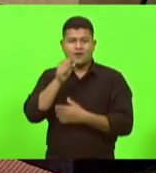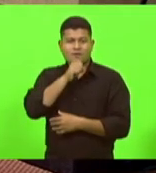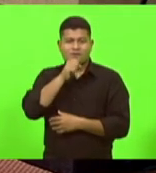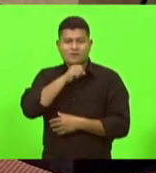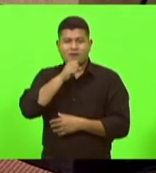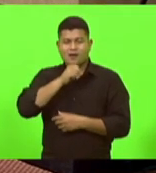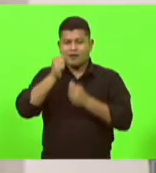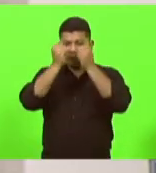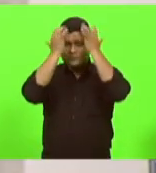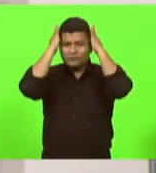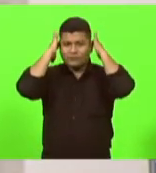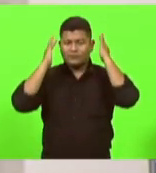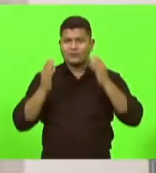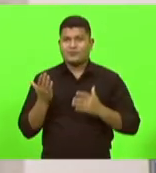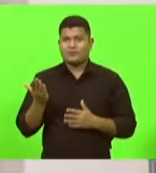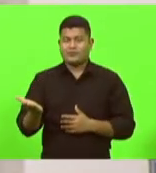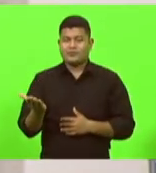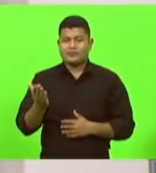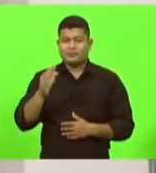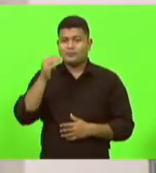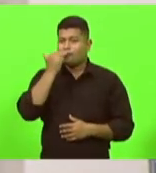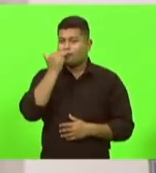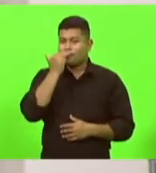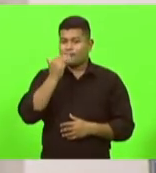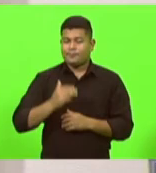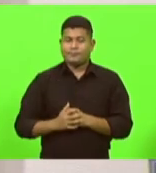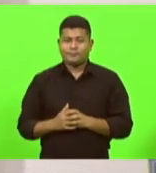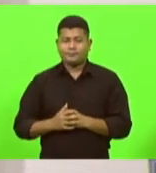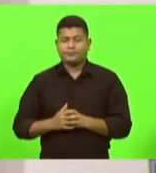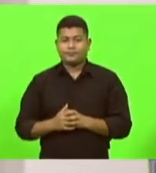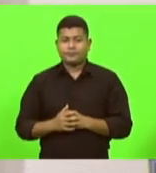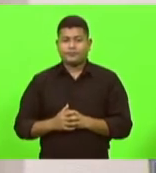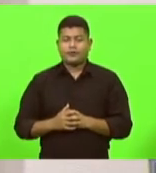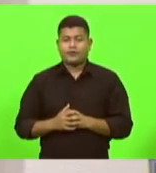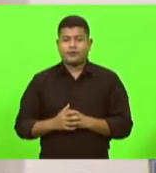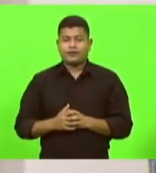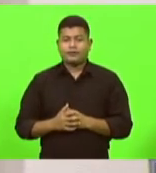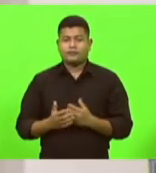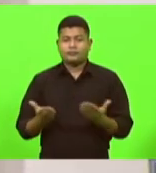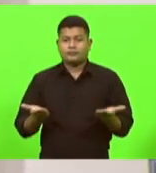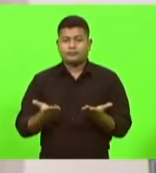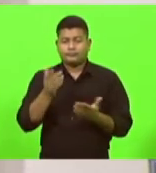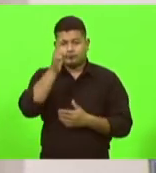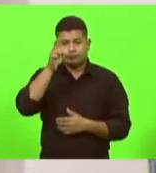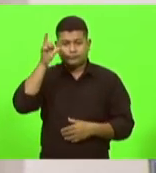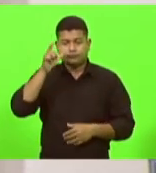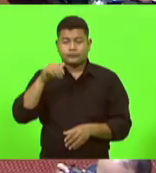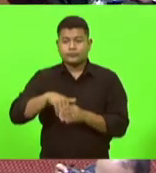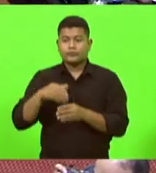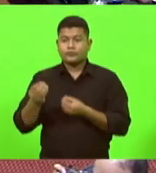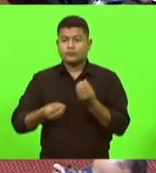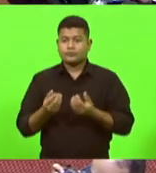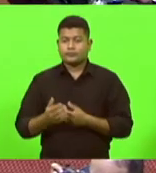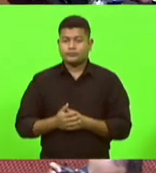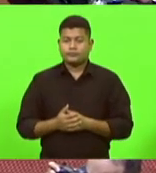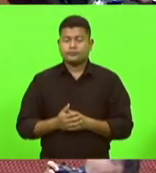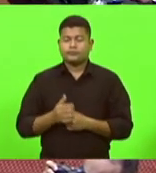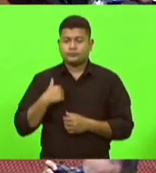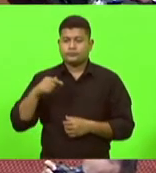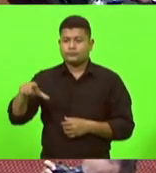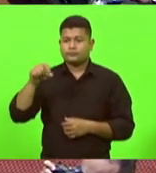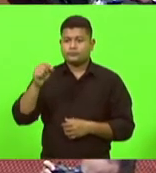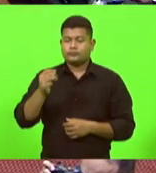Sopelsa. Obrigado, deputado. Como vota o deputado Laércio Schuster? Meu voto é no deputado